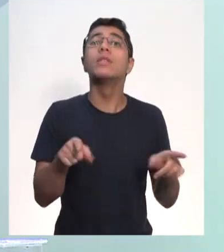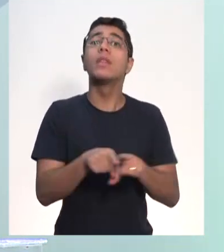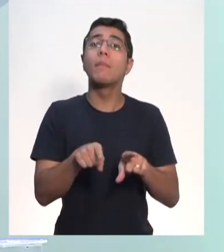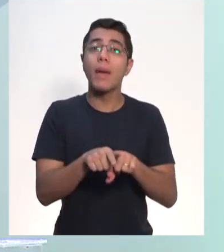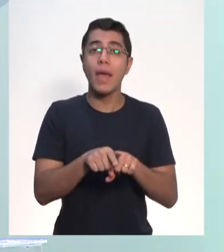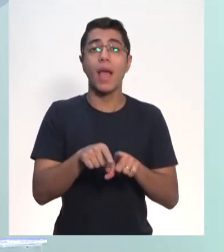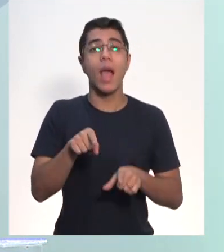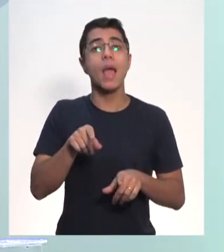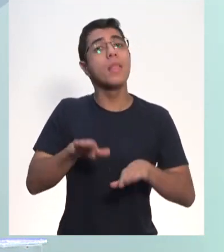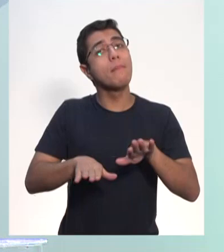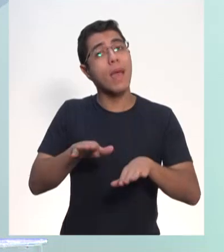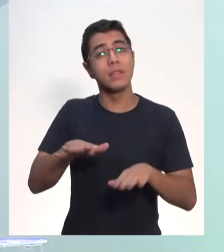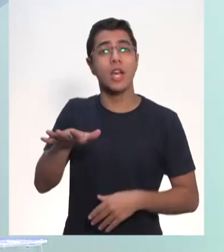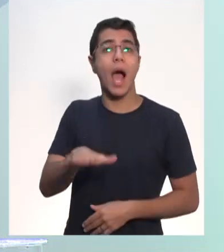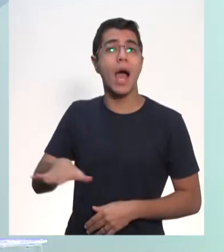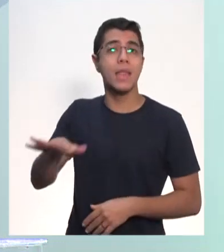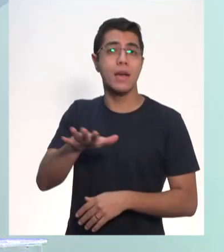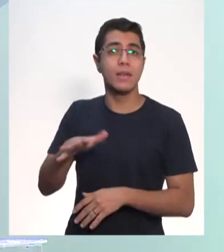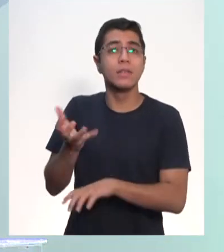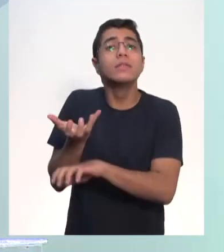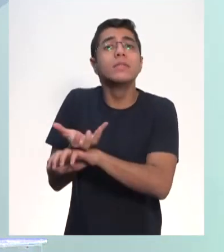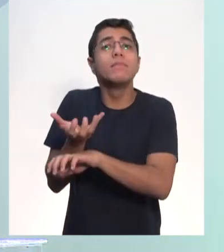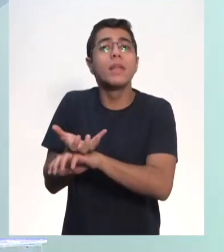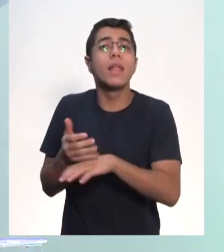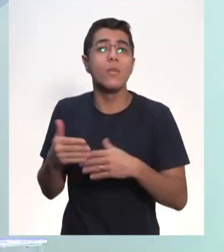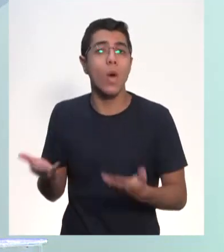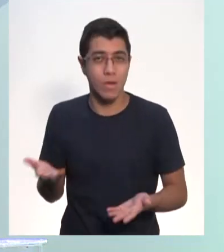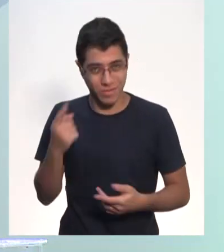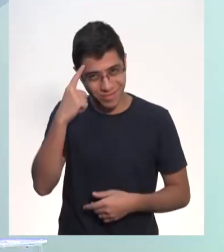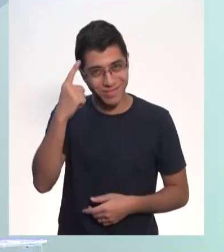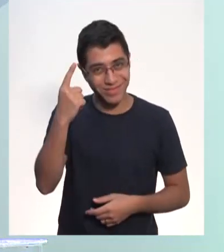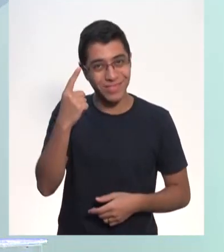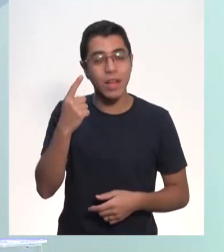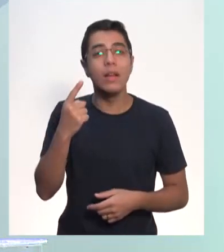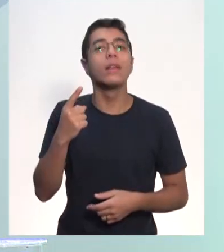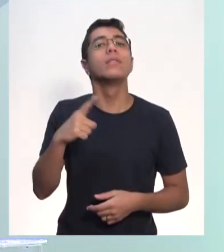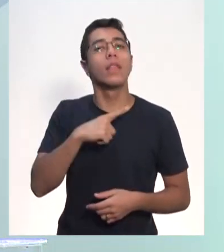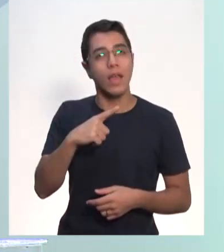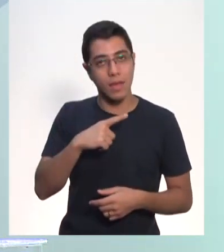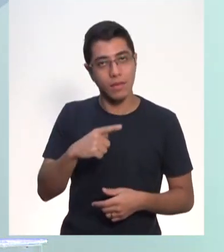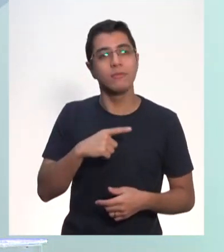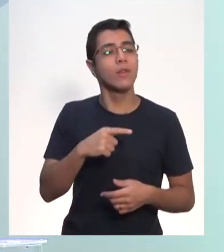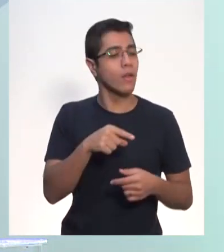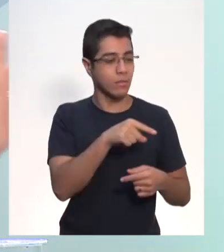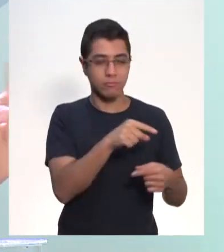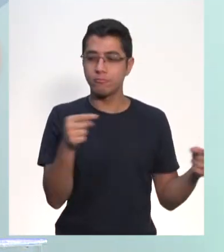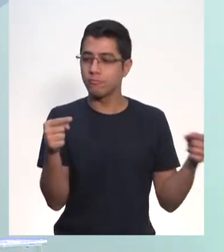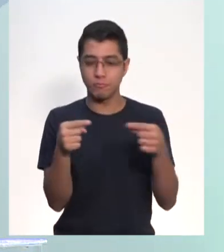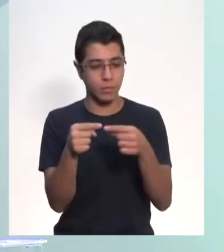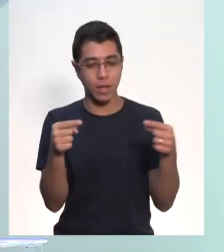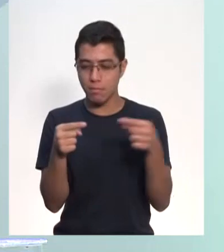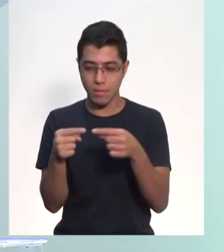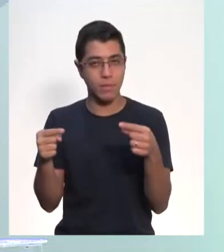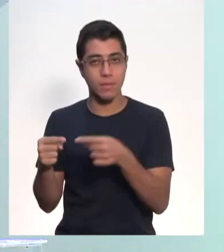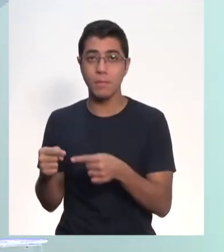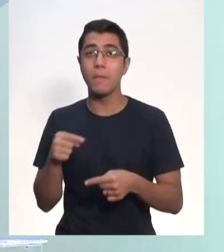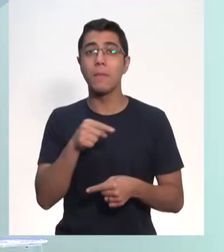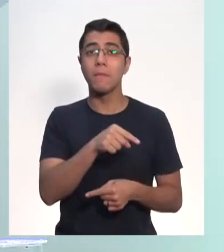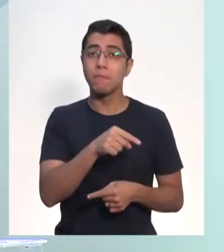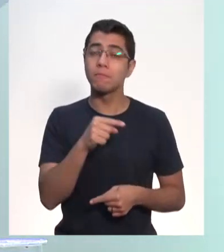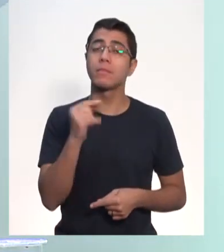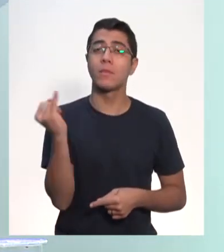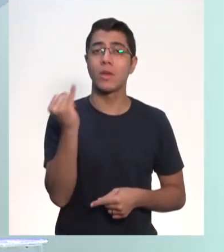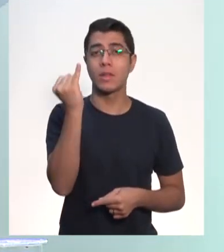articular com o ensino médio e elas vão se articular também com outros componentes. Essa é uma característica forte do currículo paulista. Tudo